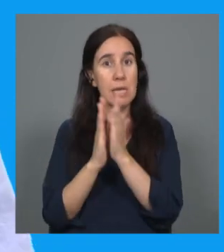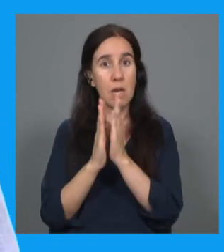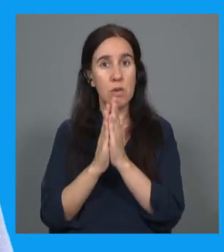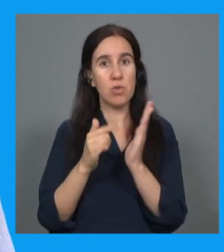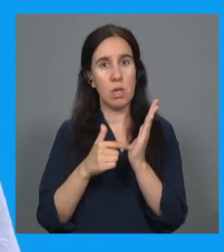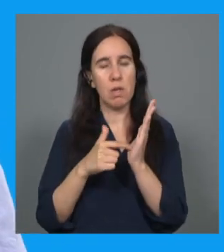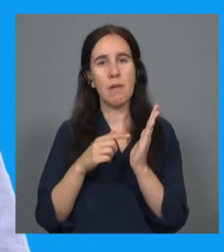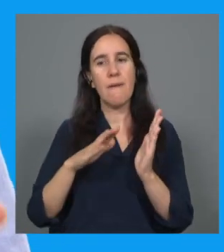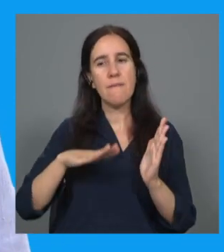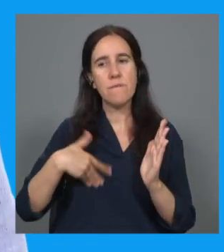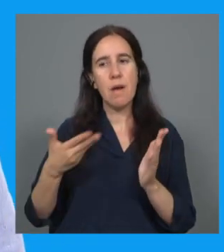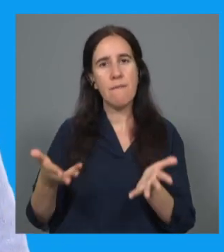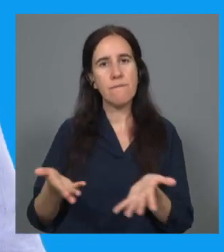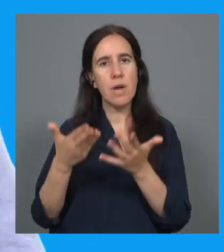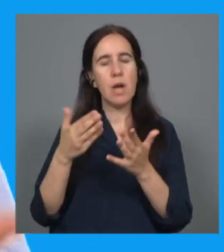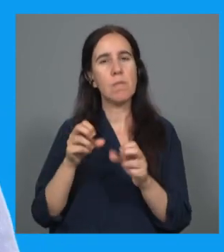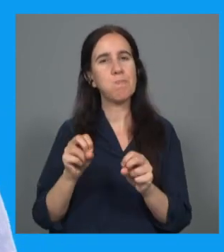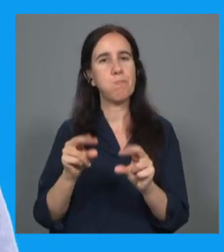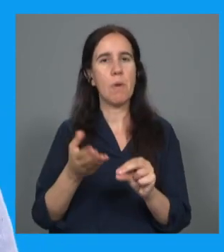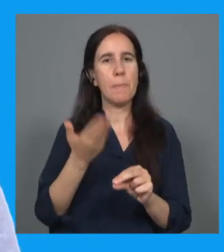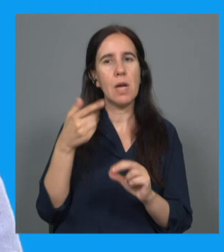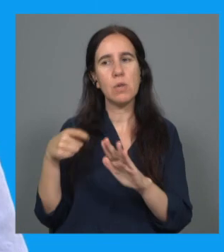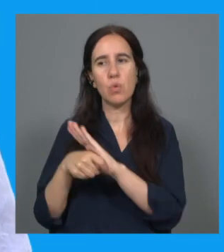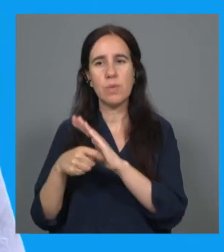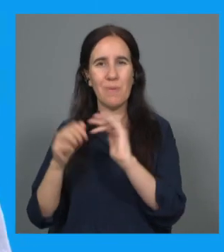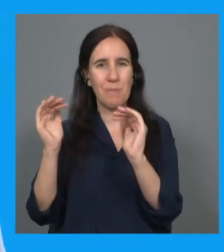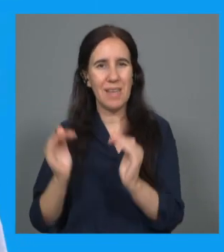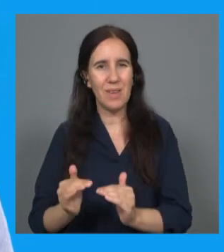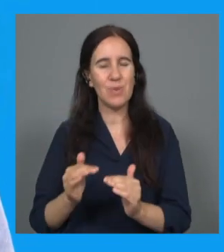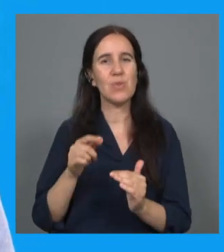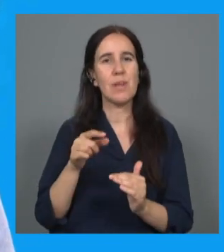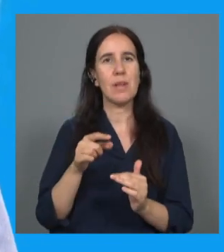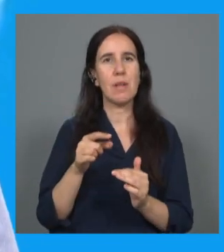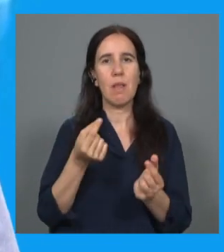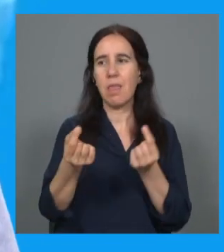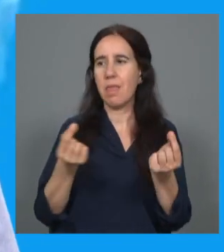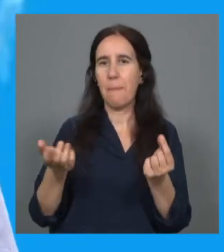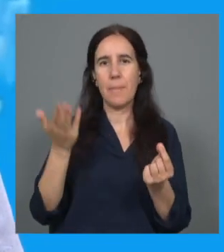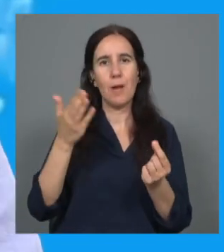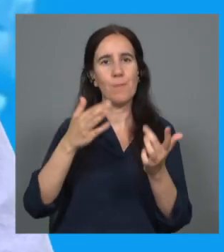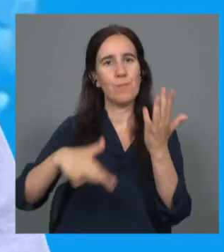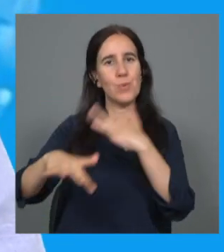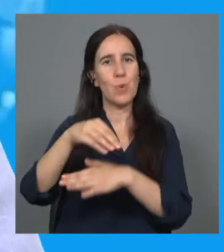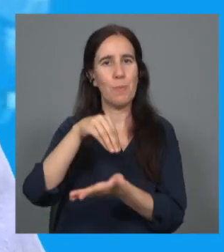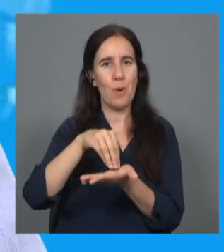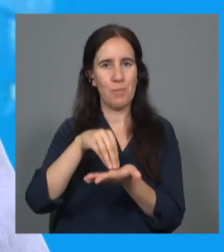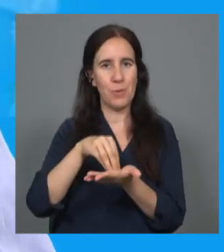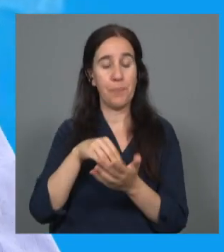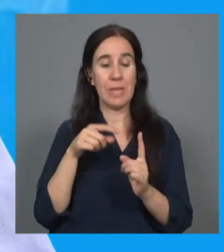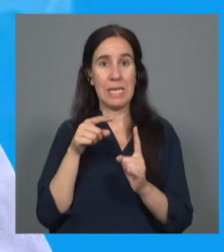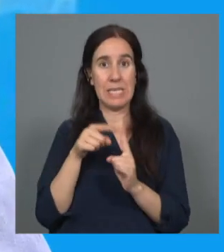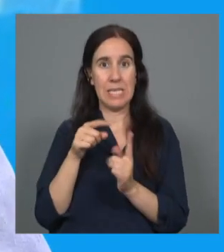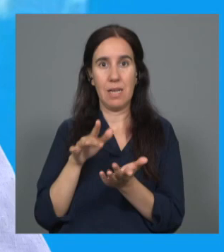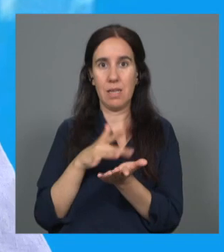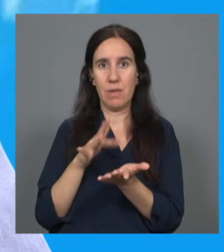de a tornar mais pura, menos corrupta, mais próxima dos pobres. Portanto, esse livro,